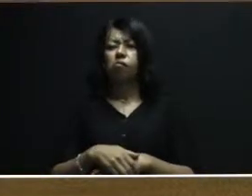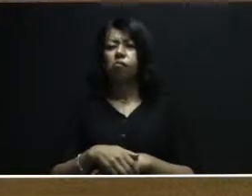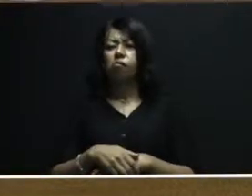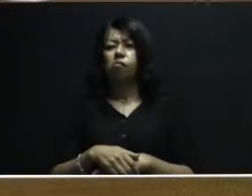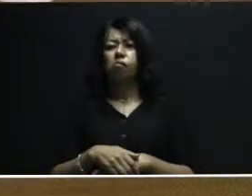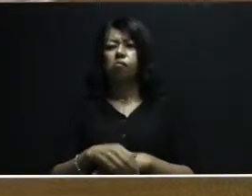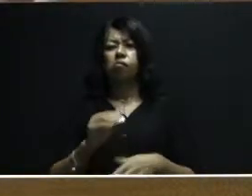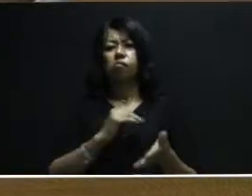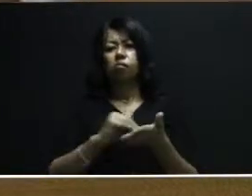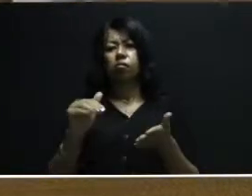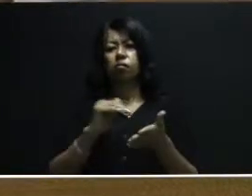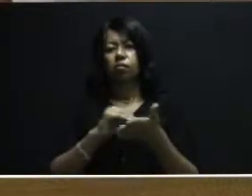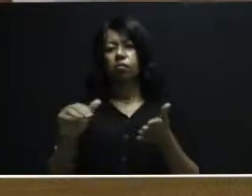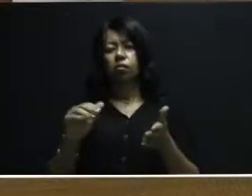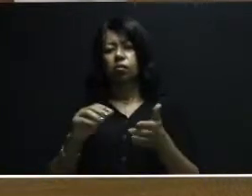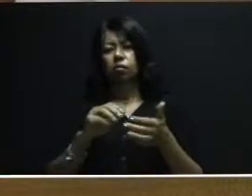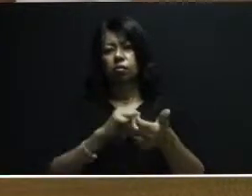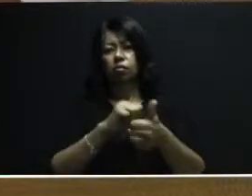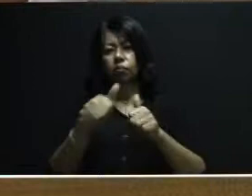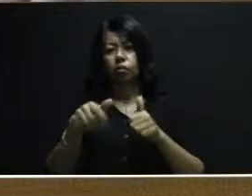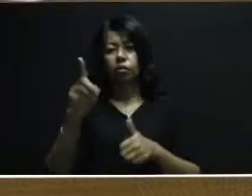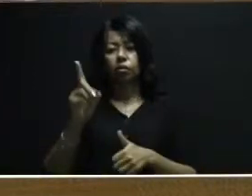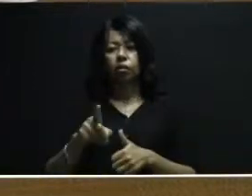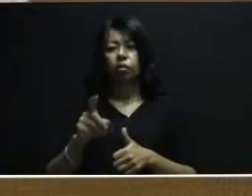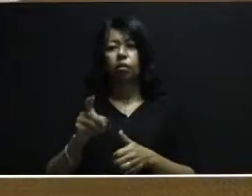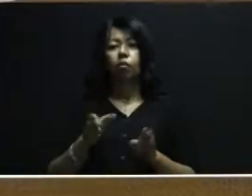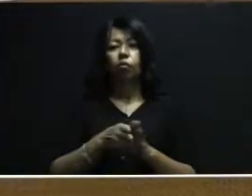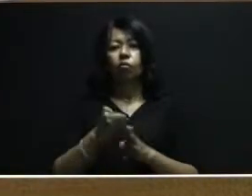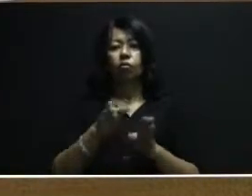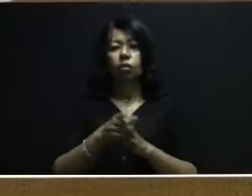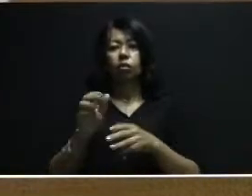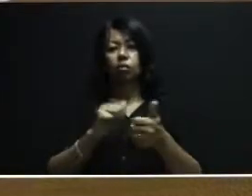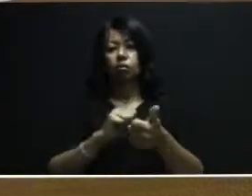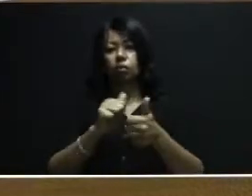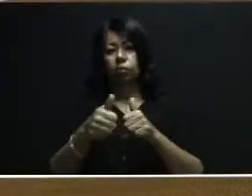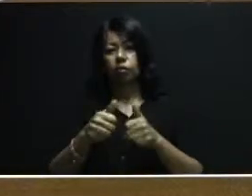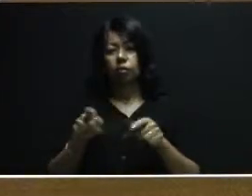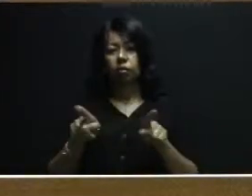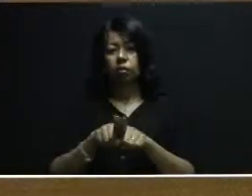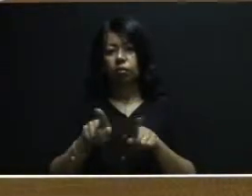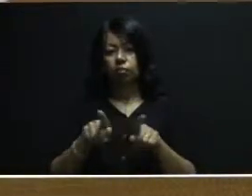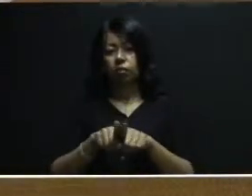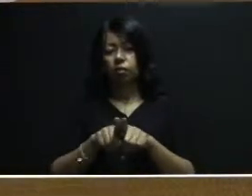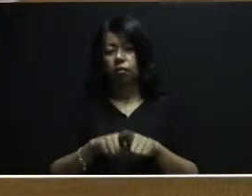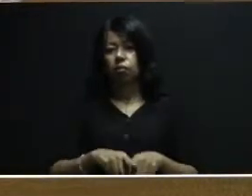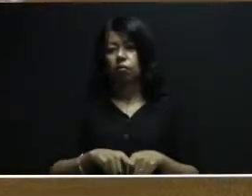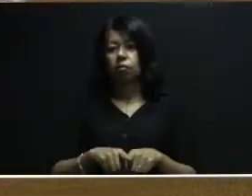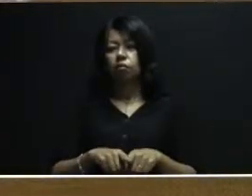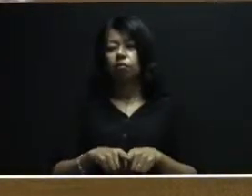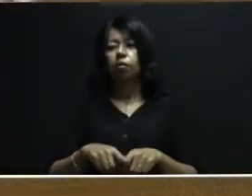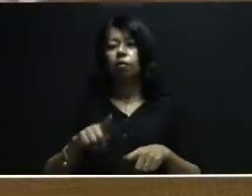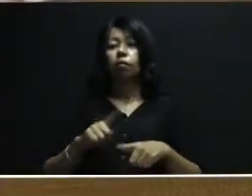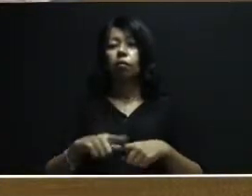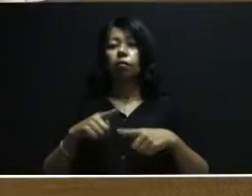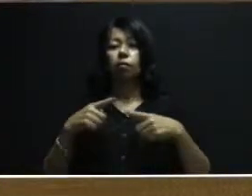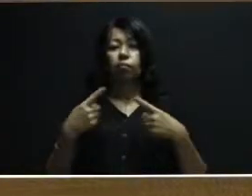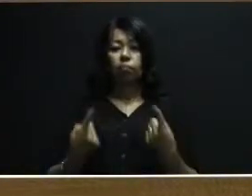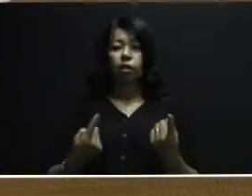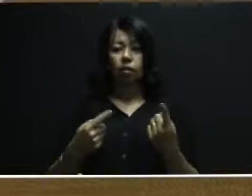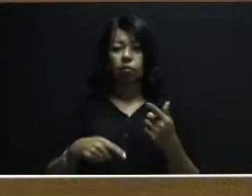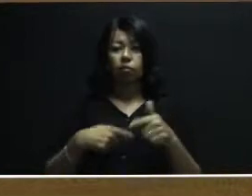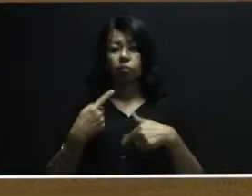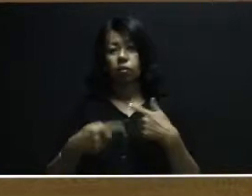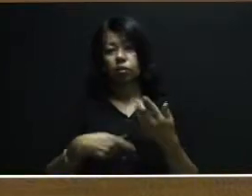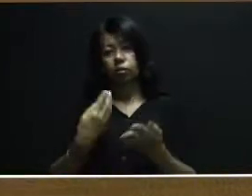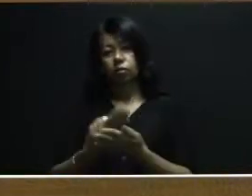Secretaria Municipal de Esportes, seria o Conselho de Esportes, né, uma autarquia de esportes. Mas, após